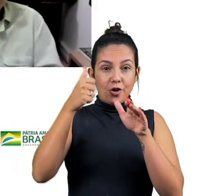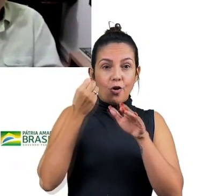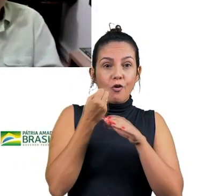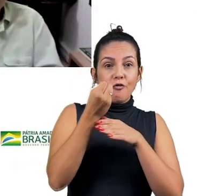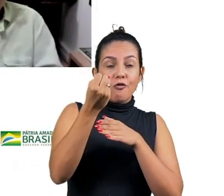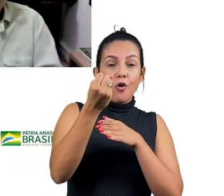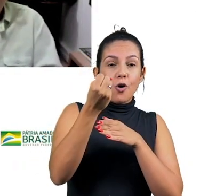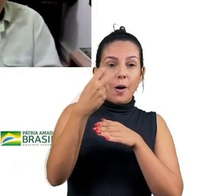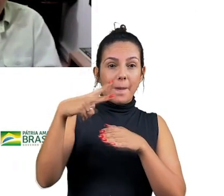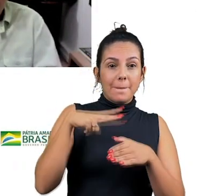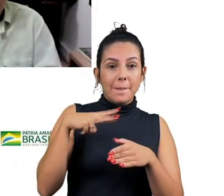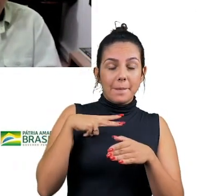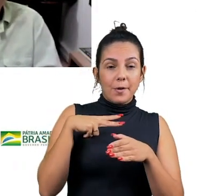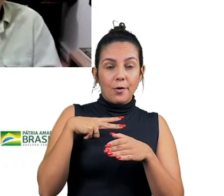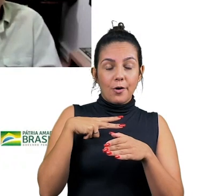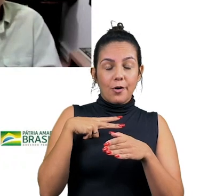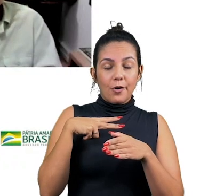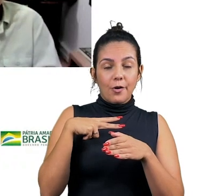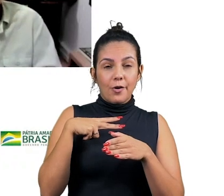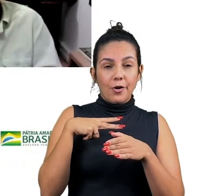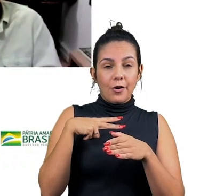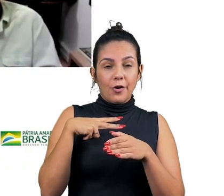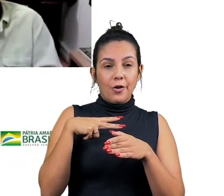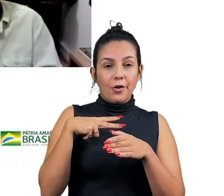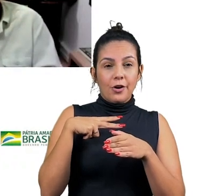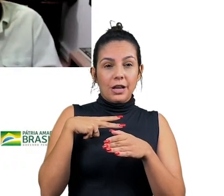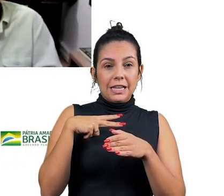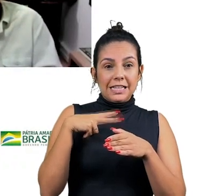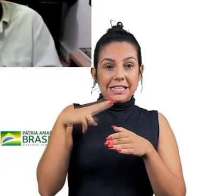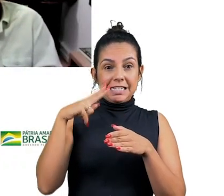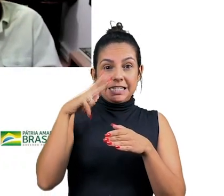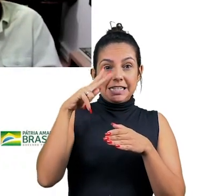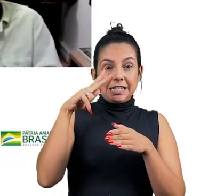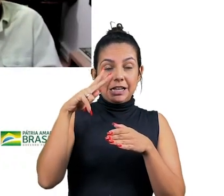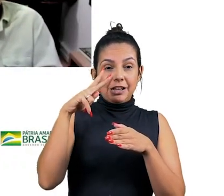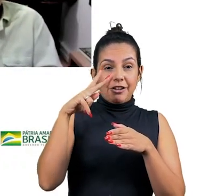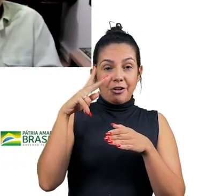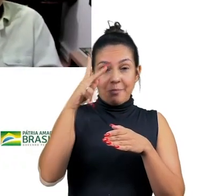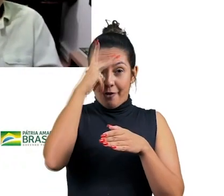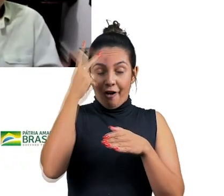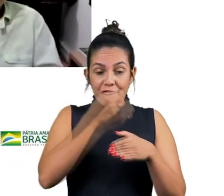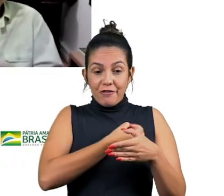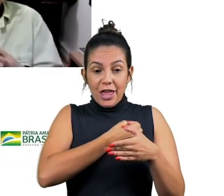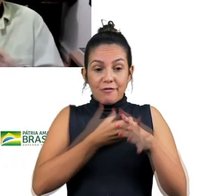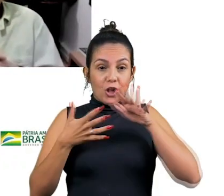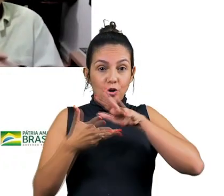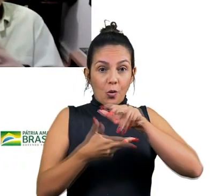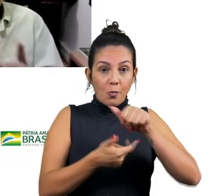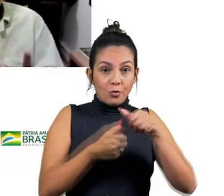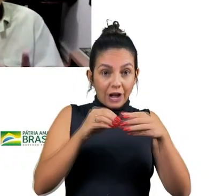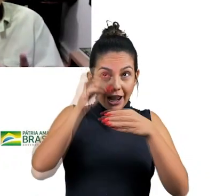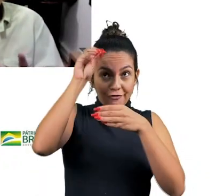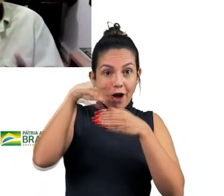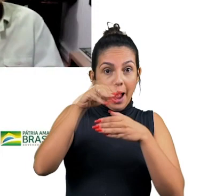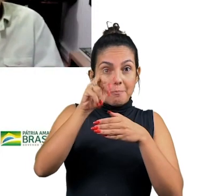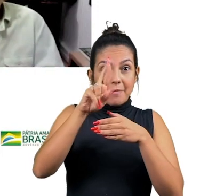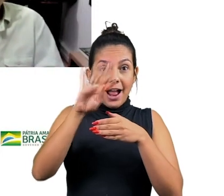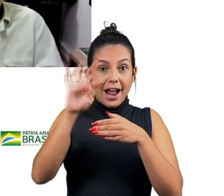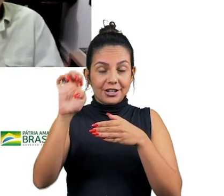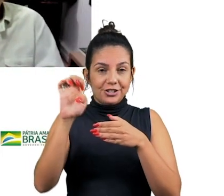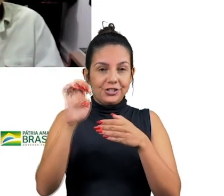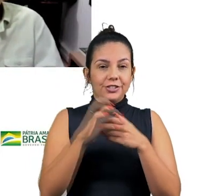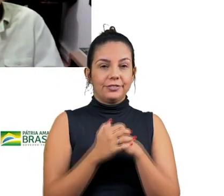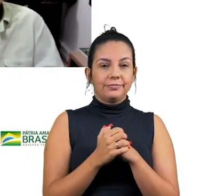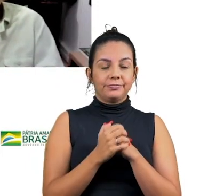privado tripulado com os seres humanos do mundo. Tá certo? Quer dizer, isso aí, e